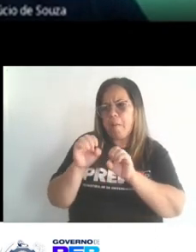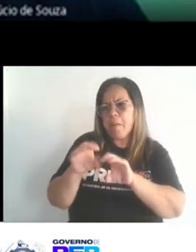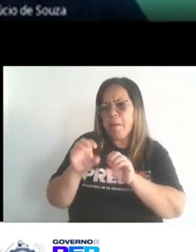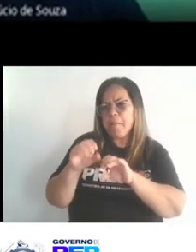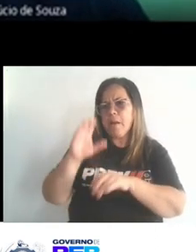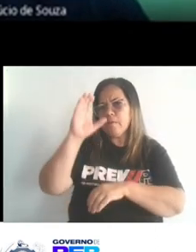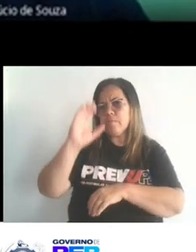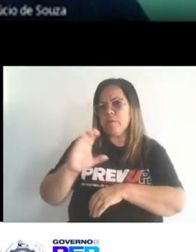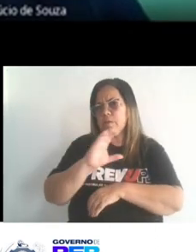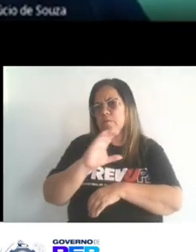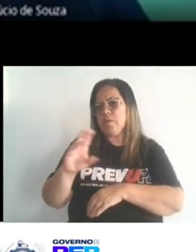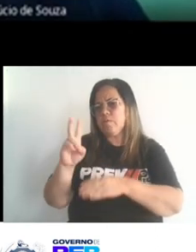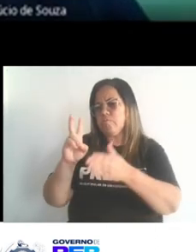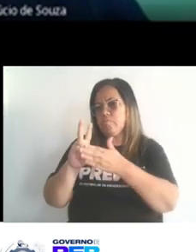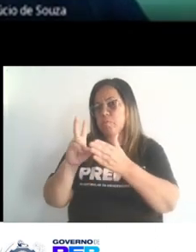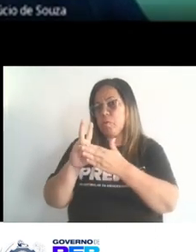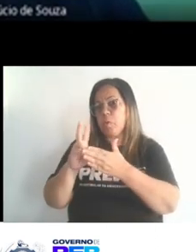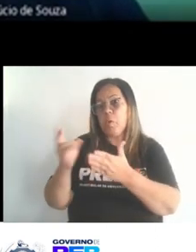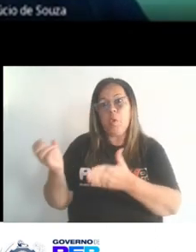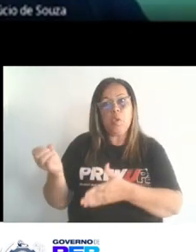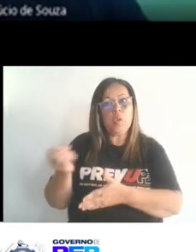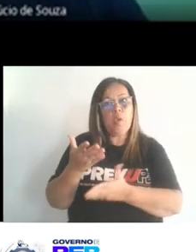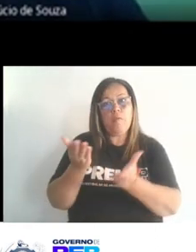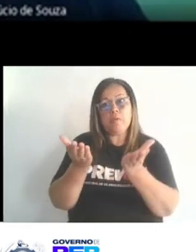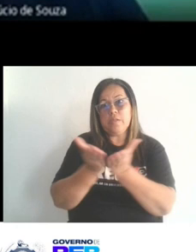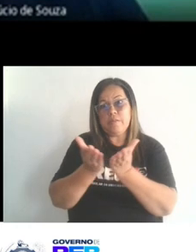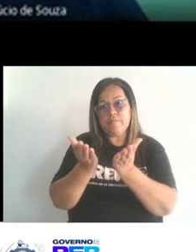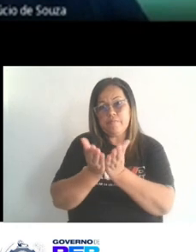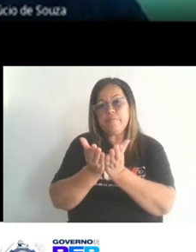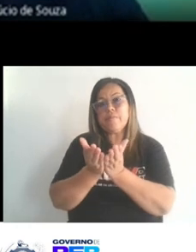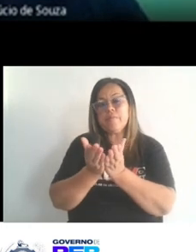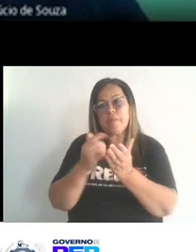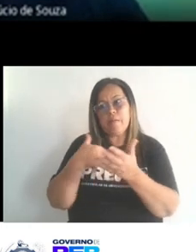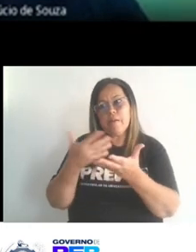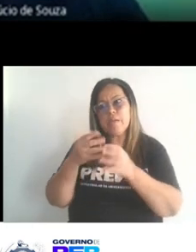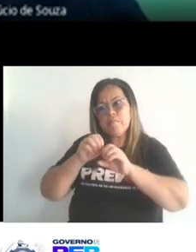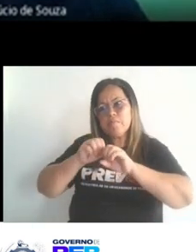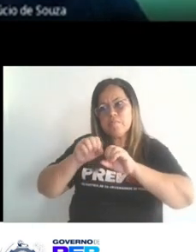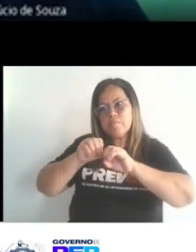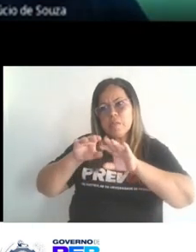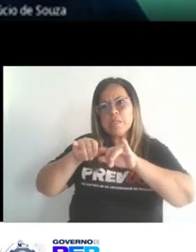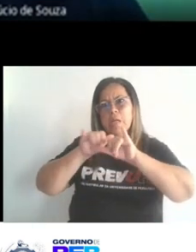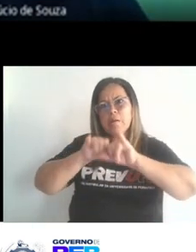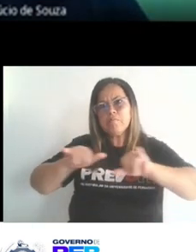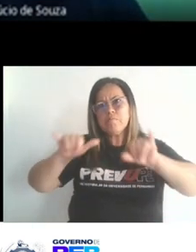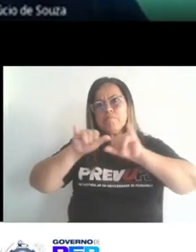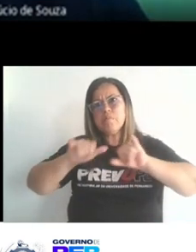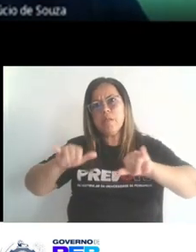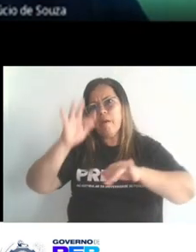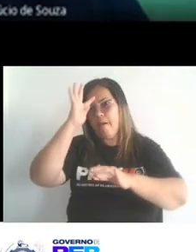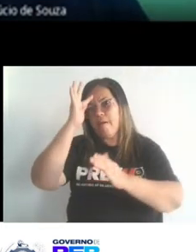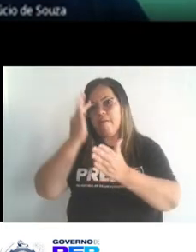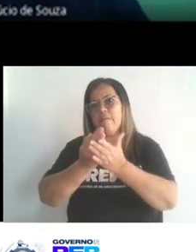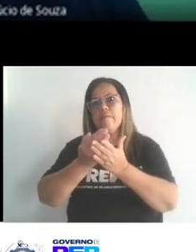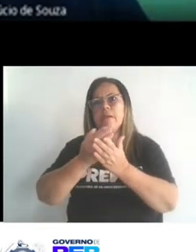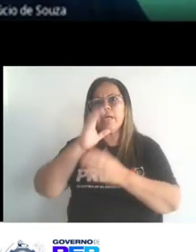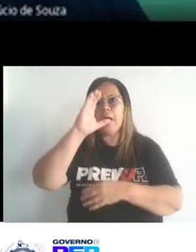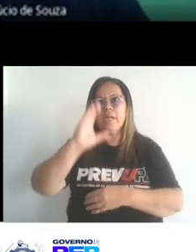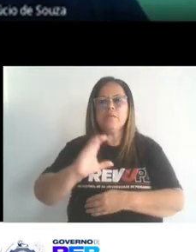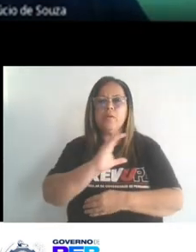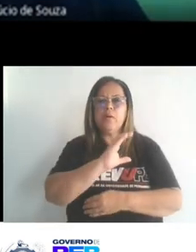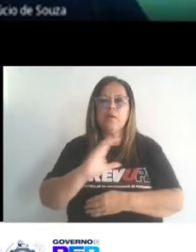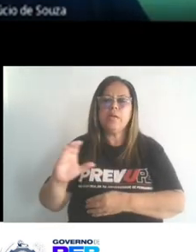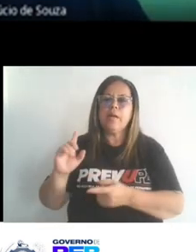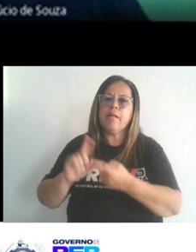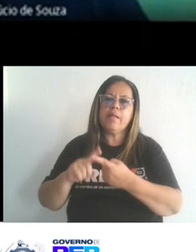índios como novos cristãos estava interessado em levar e propagar a fé cristã a fé católica e também setores